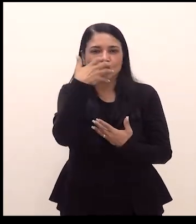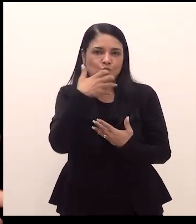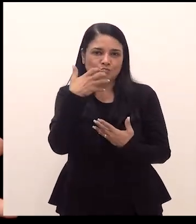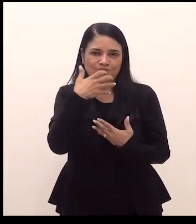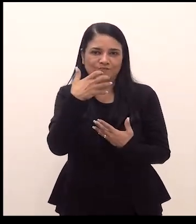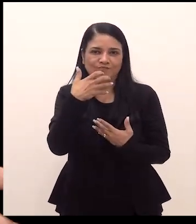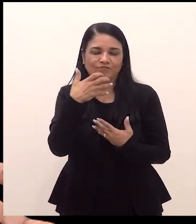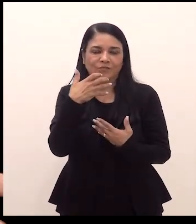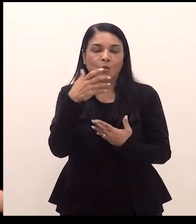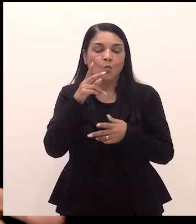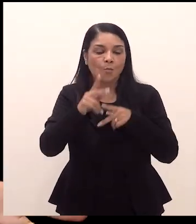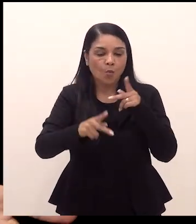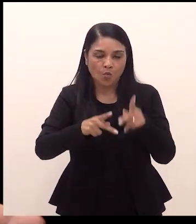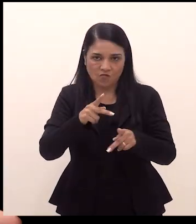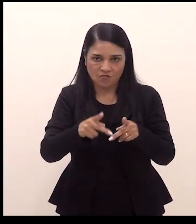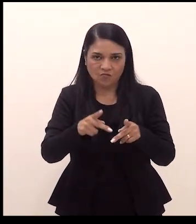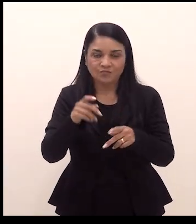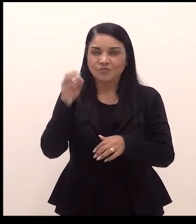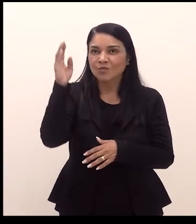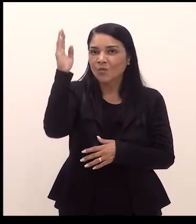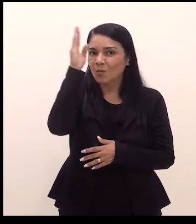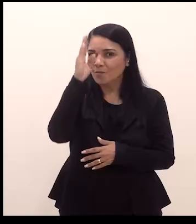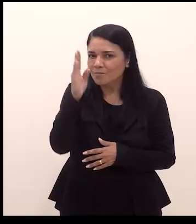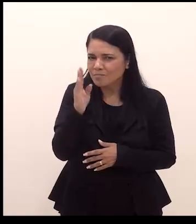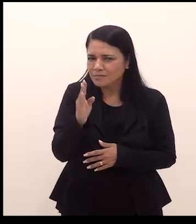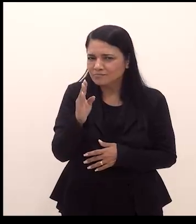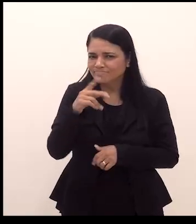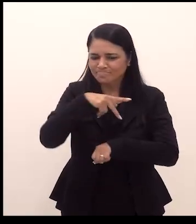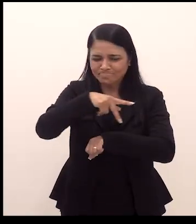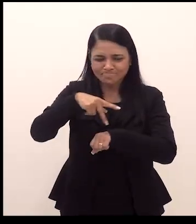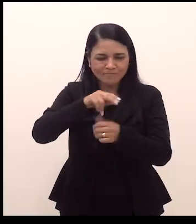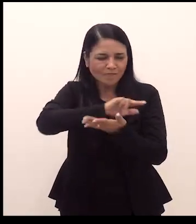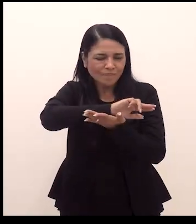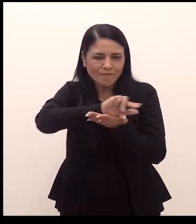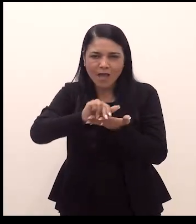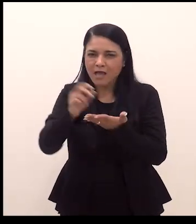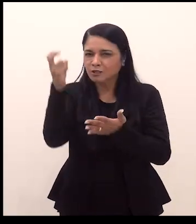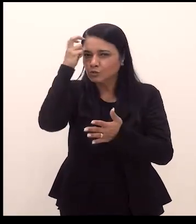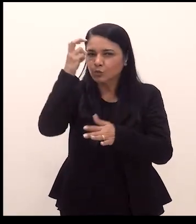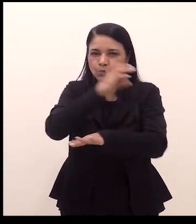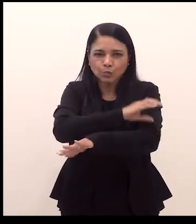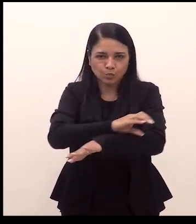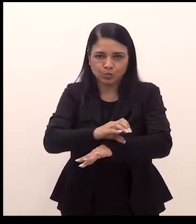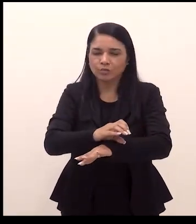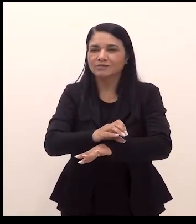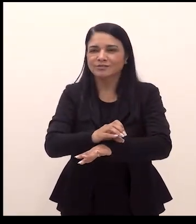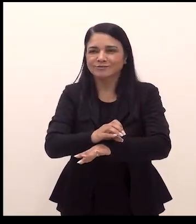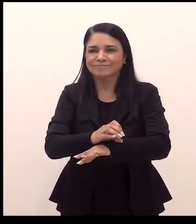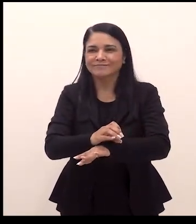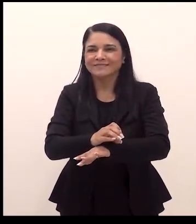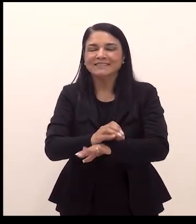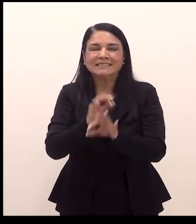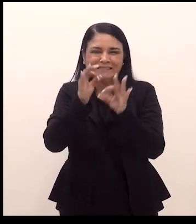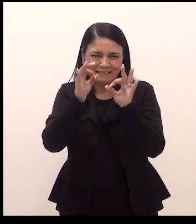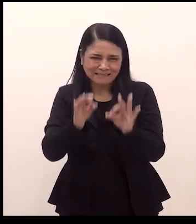música explica um povo, né? E o Brasil, sendo tão